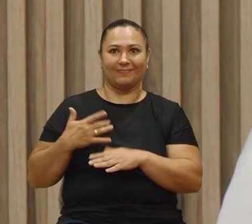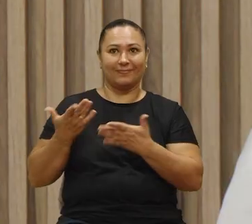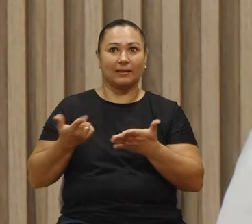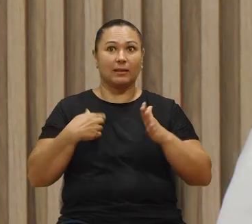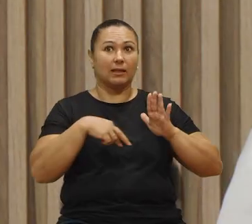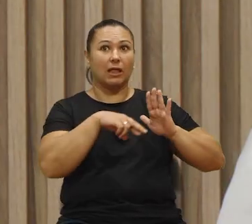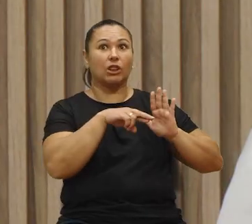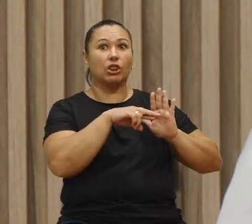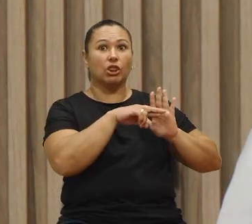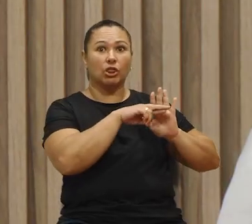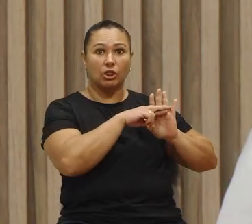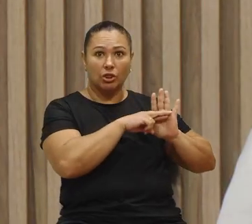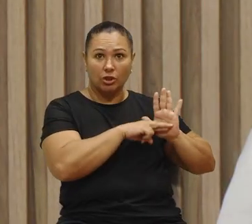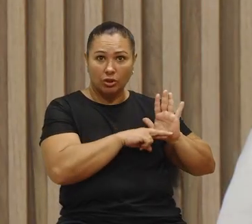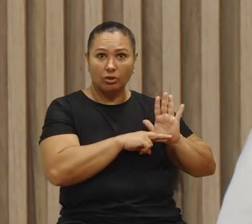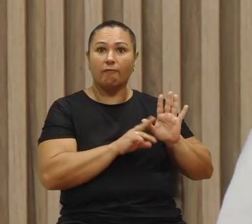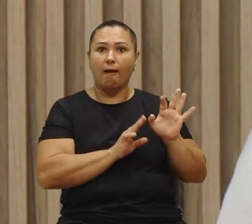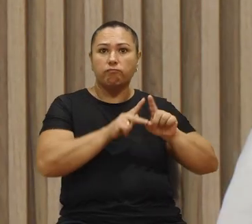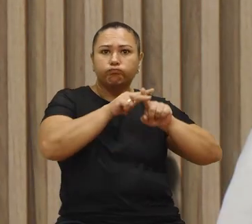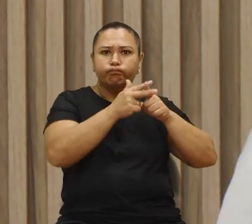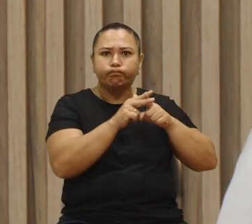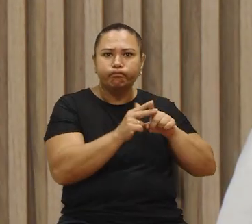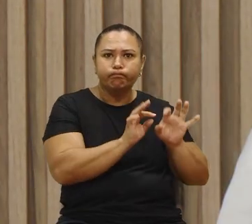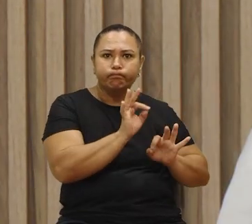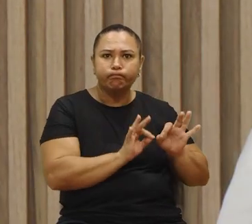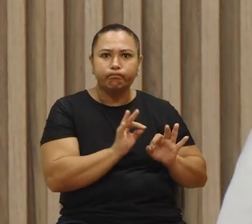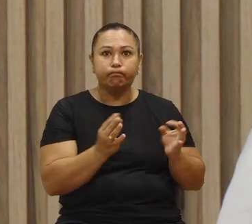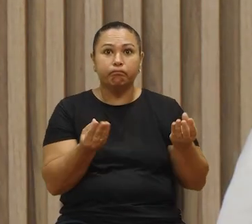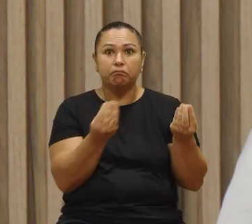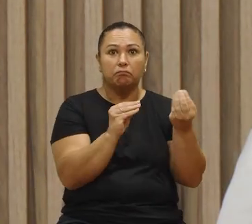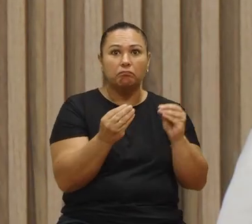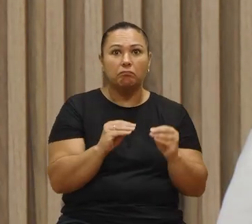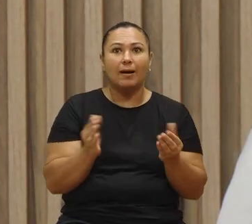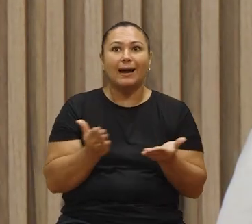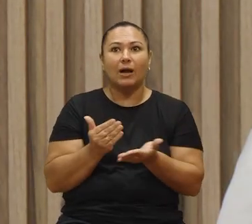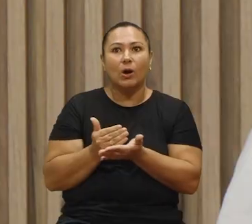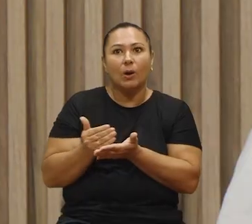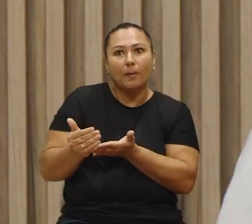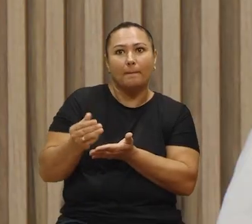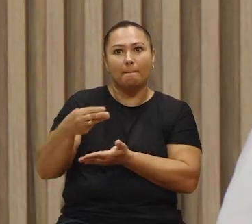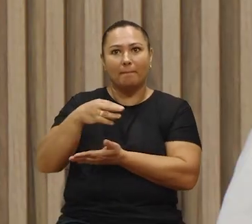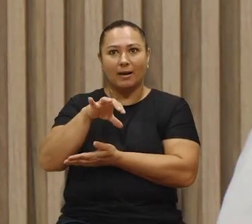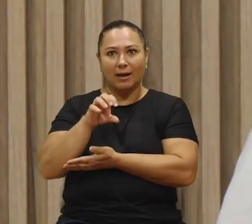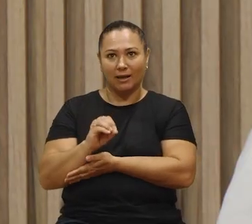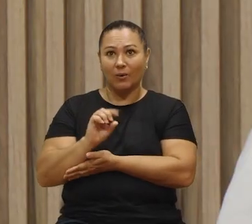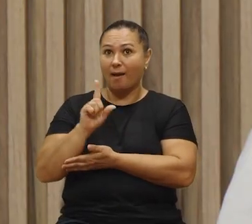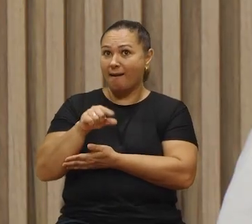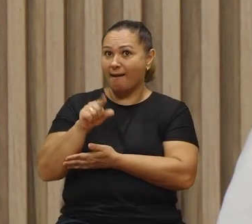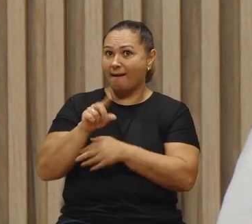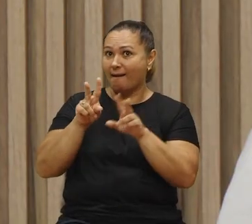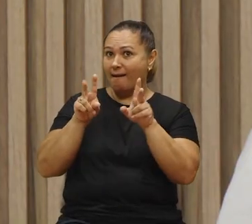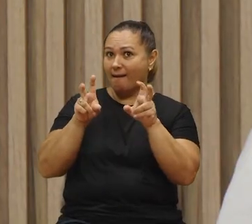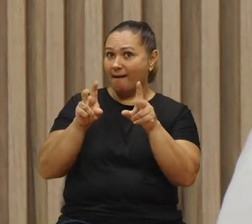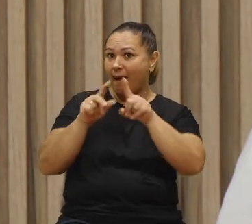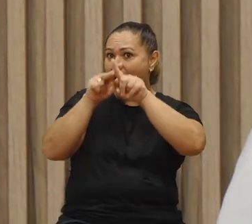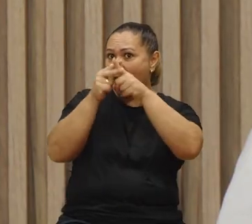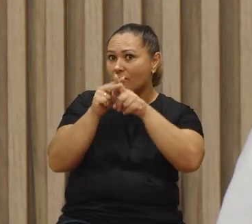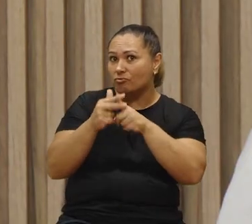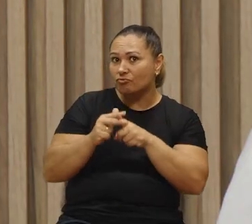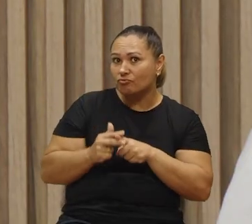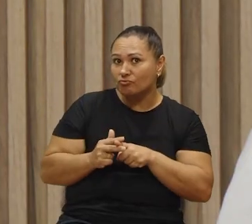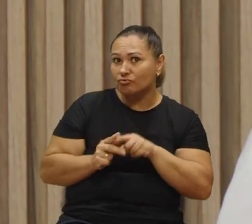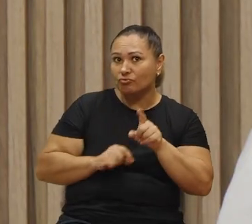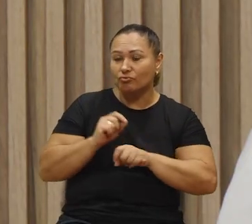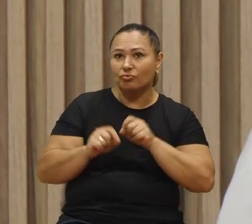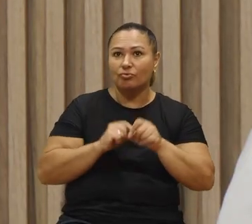saudável. Essa norma vai sofrer alguns ajustes que serão implementados agora, a partir de maio. E é sobre